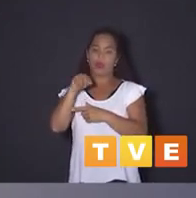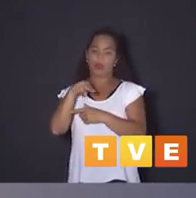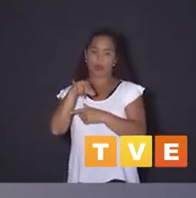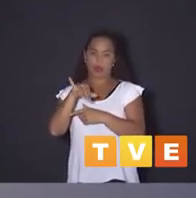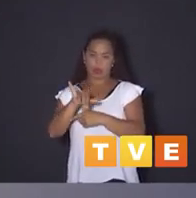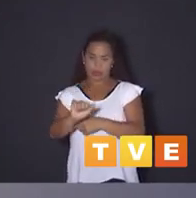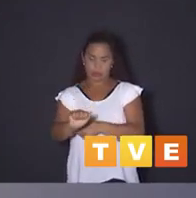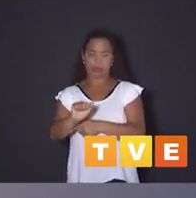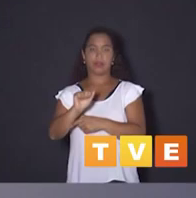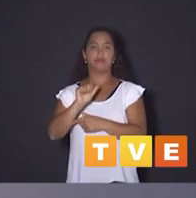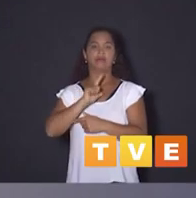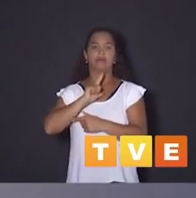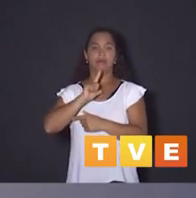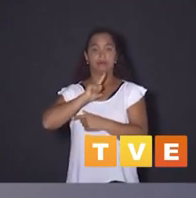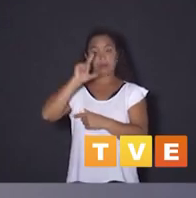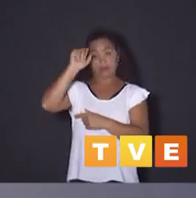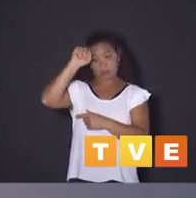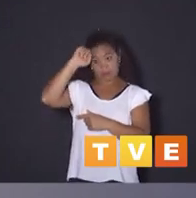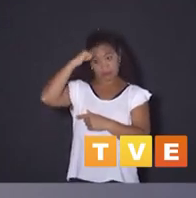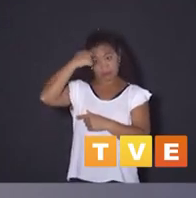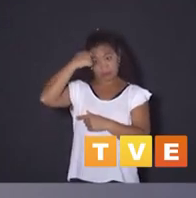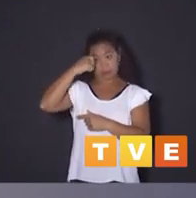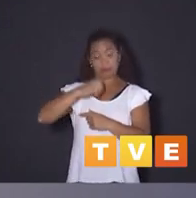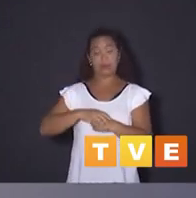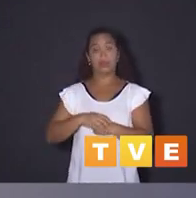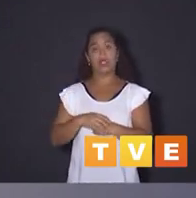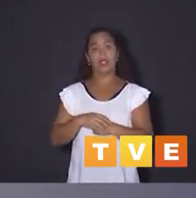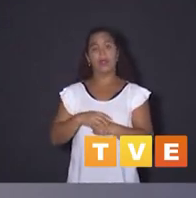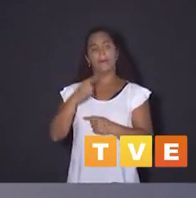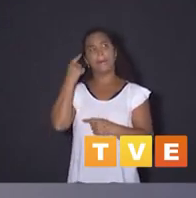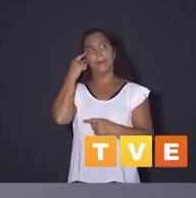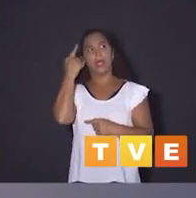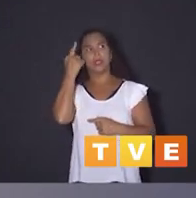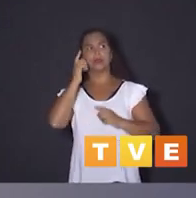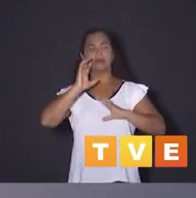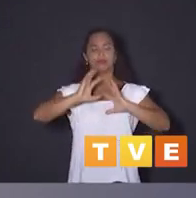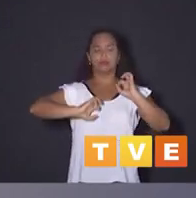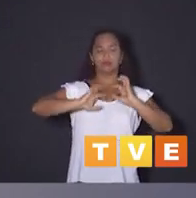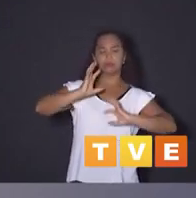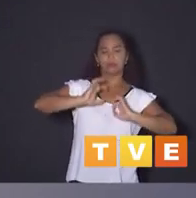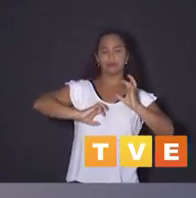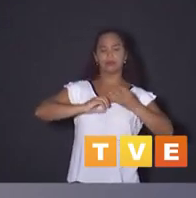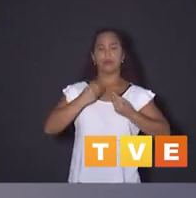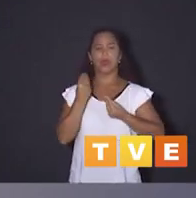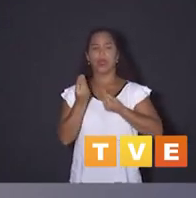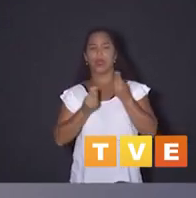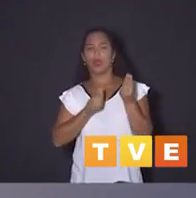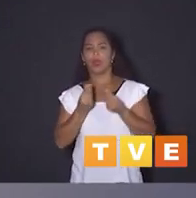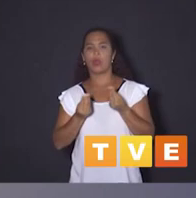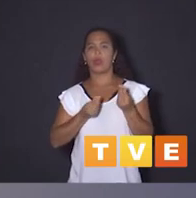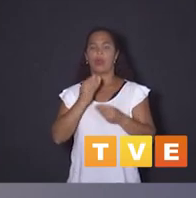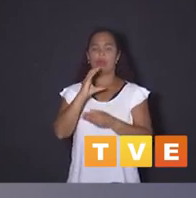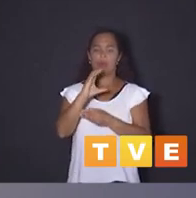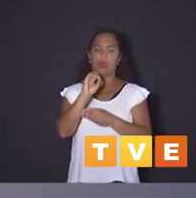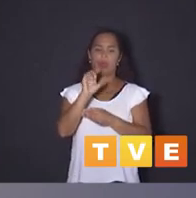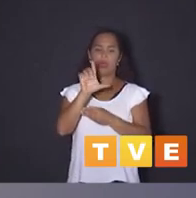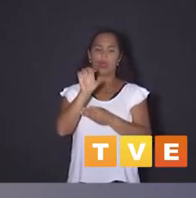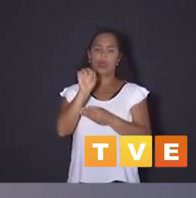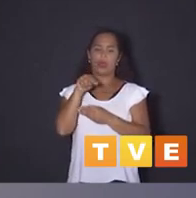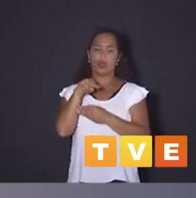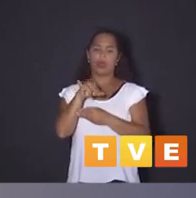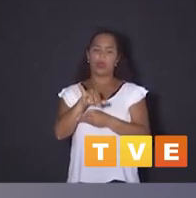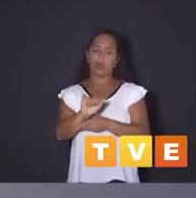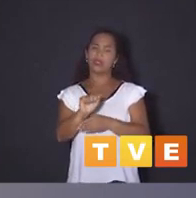a gente pensou em discutir colonialidade é como é que se pensa sobre colonialidade ao mesmo tempo sua identidade